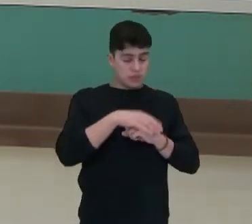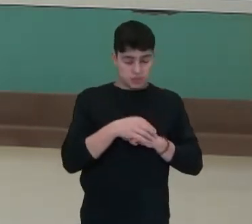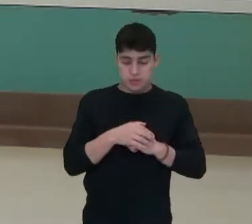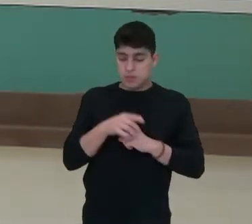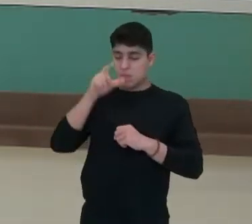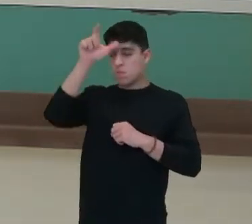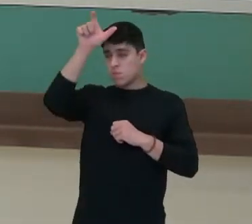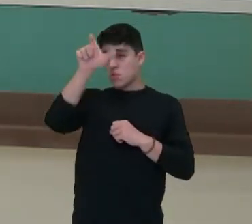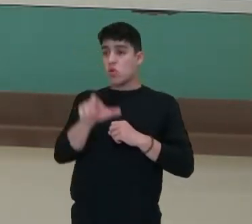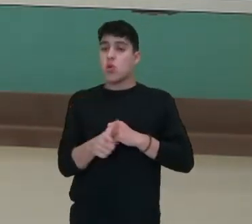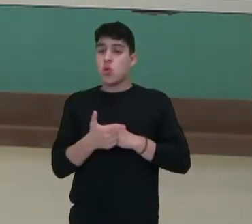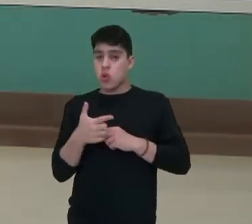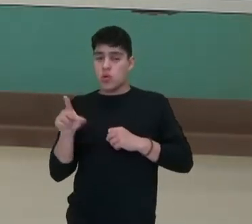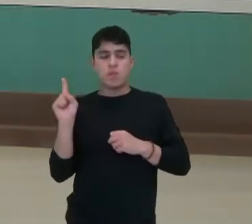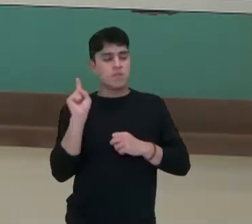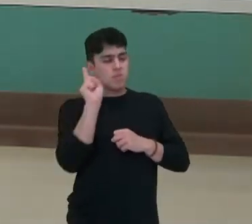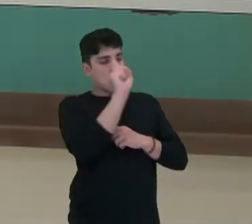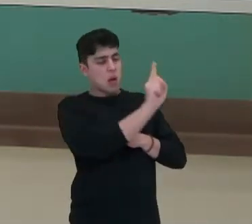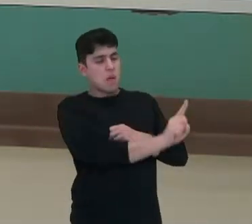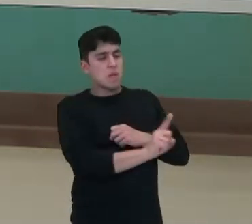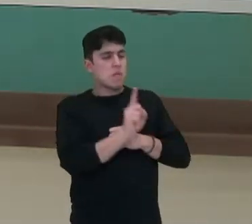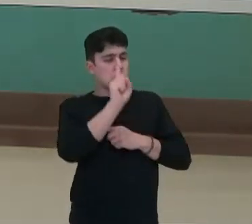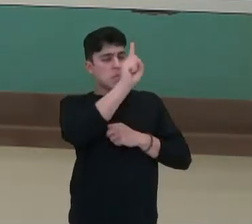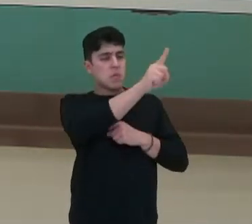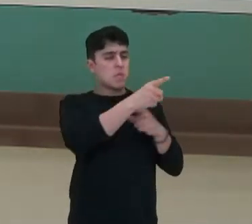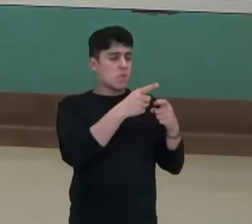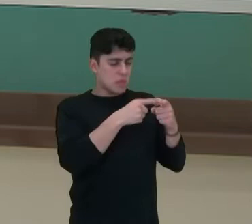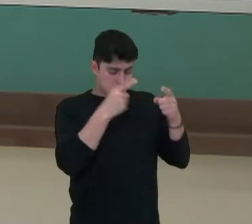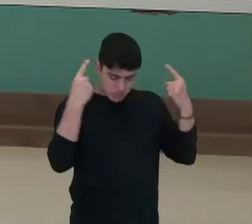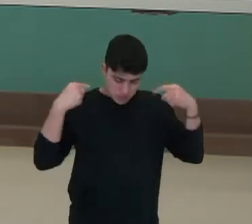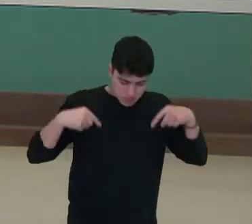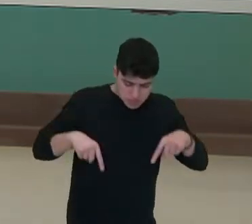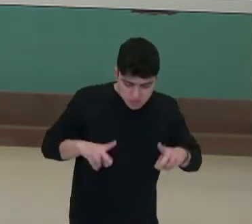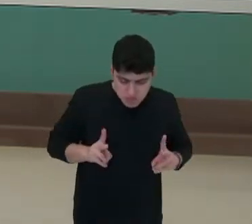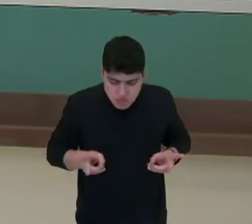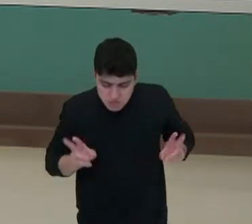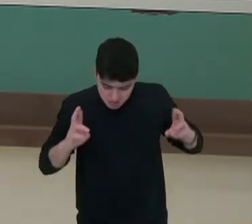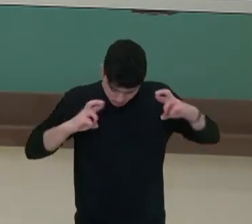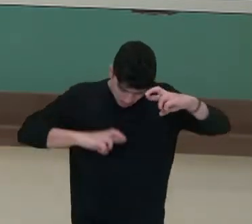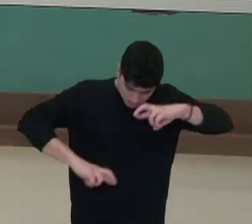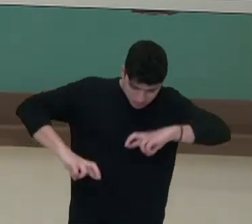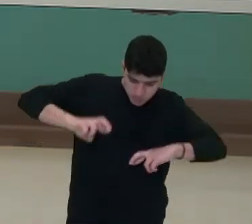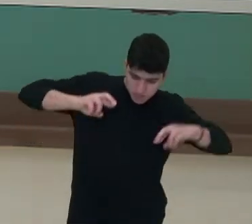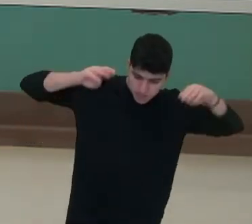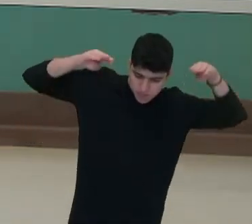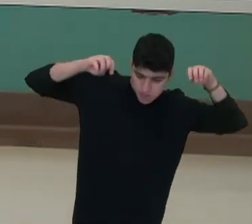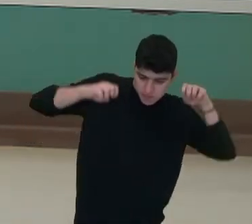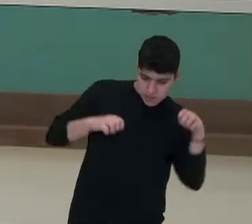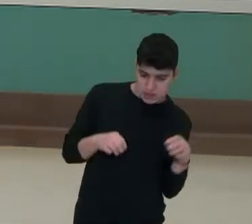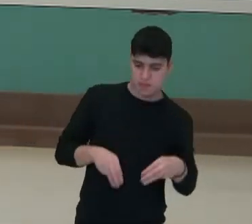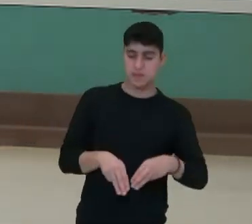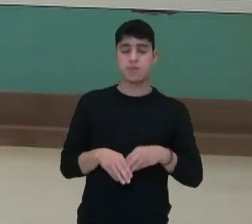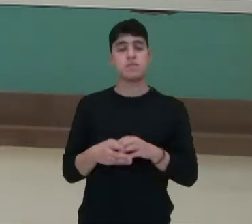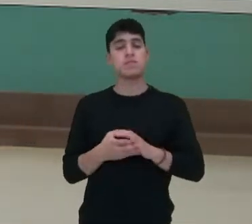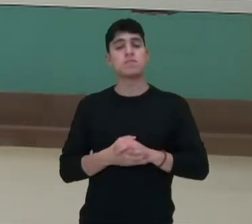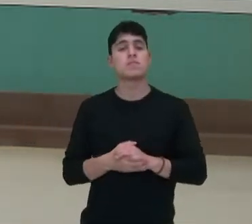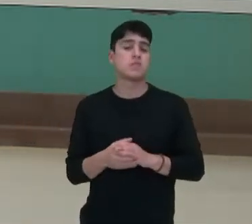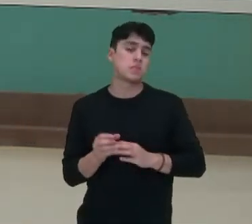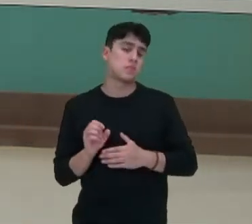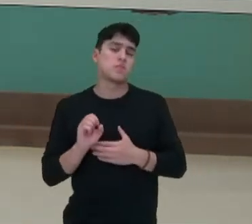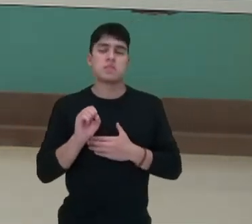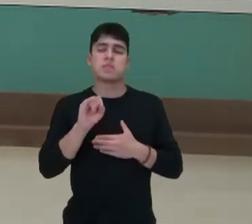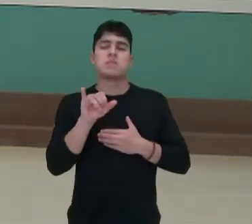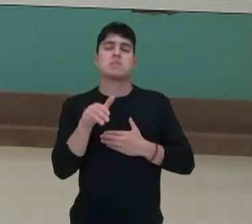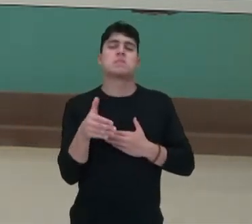frequência, faz exames de rotina, ela sempre vai estar bem. Mas a partir do momento que apareça alguma coisa errada,